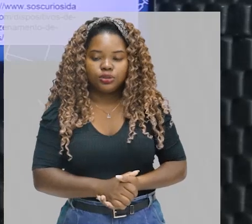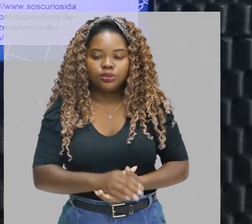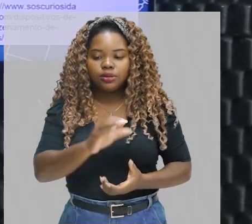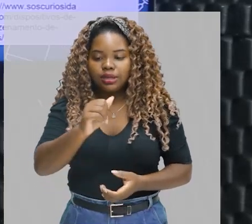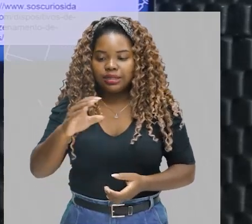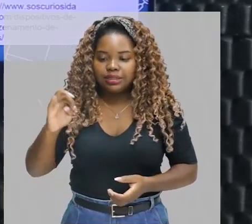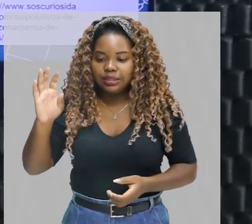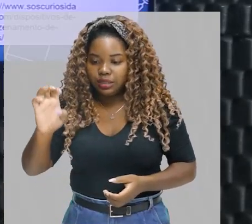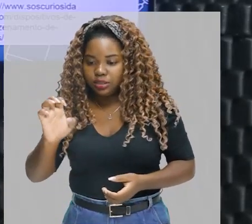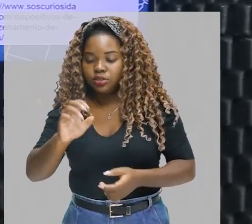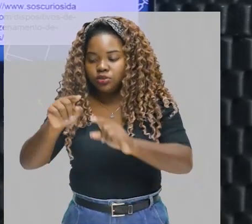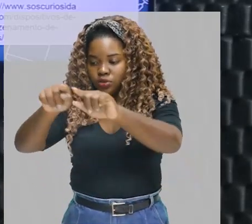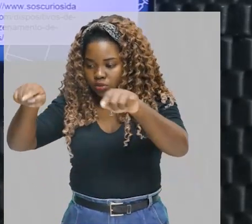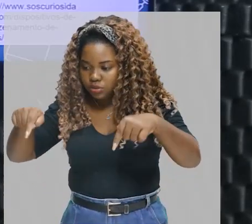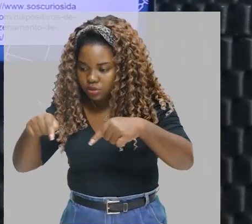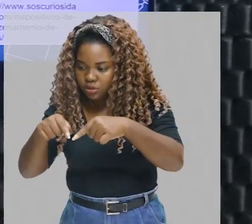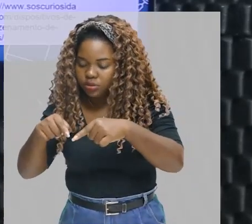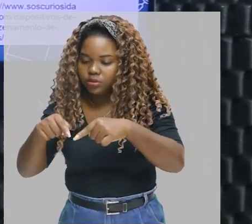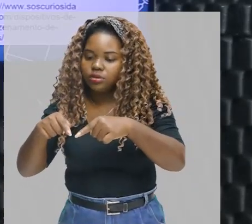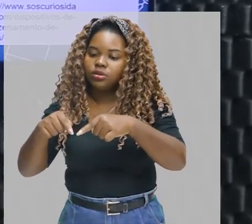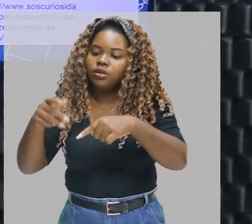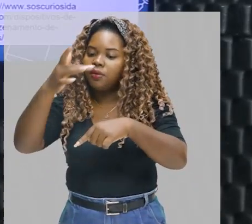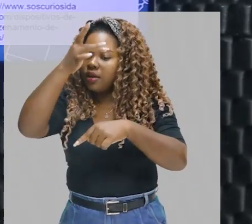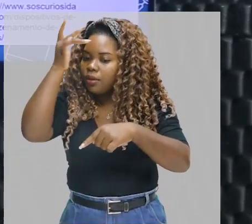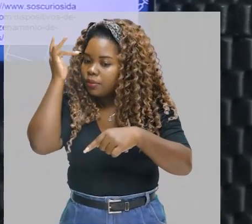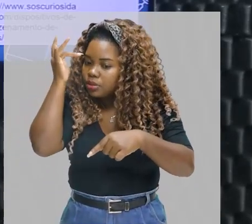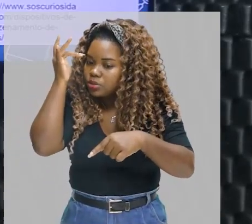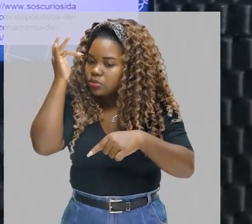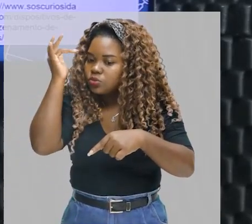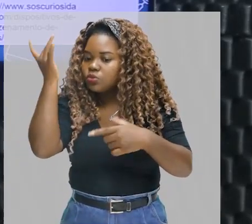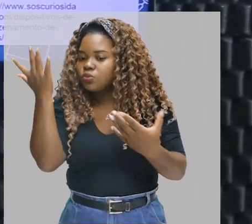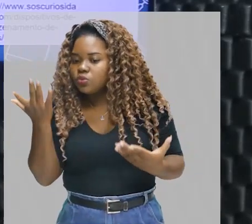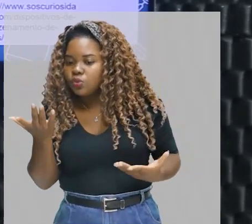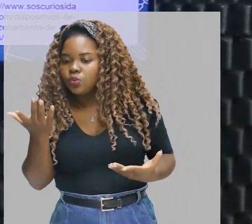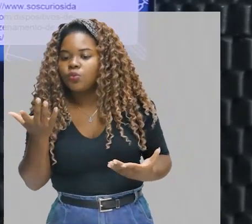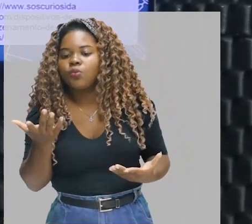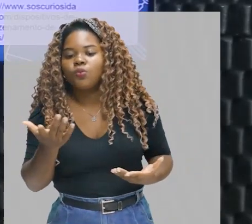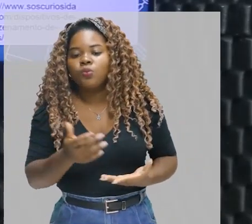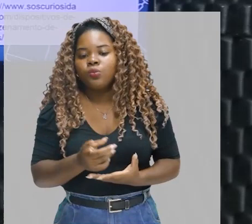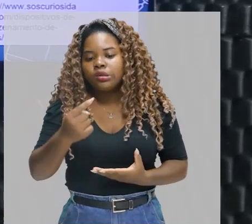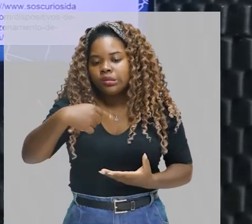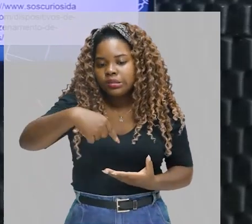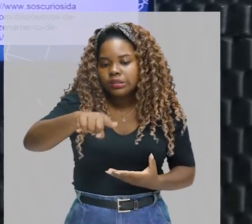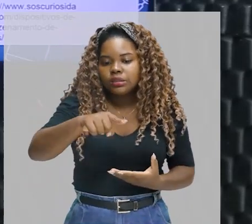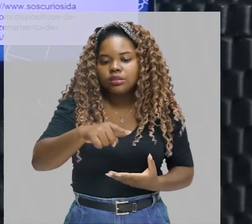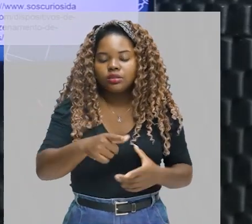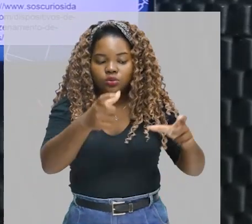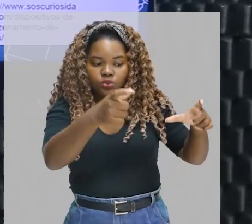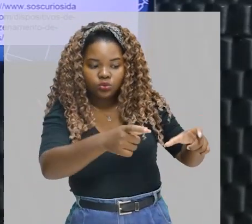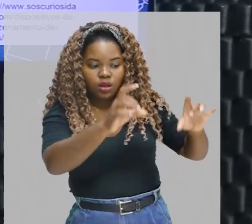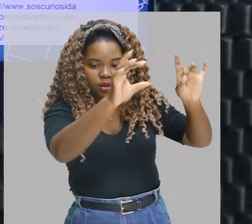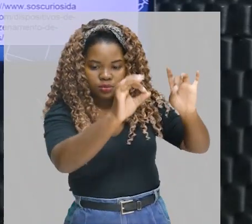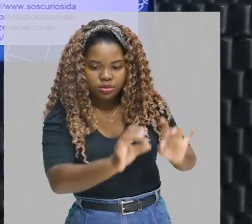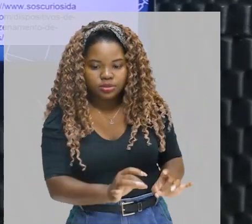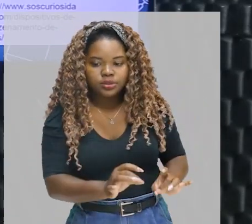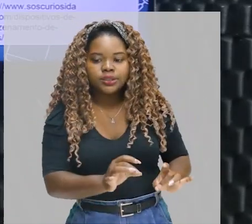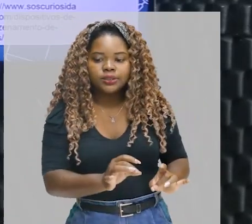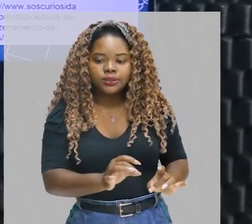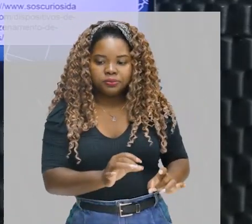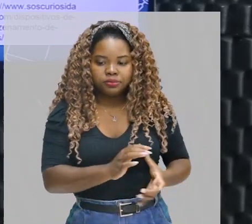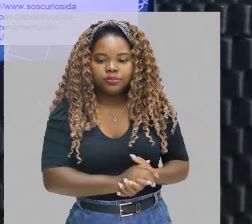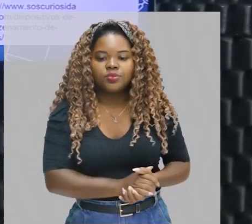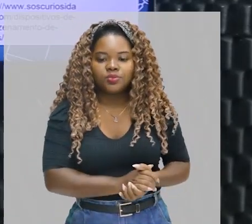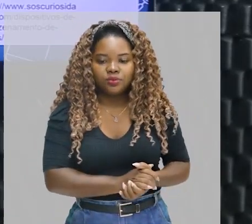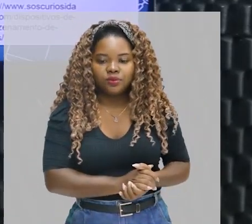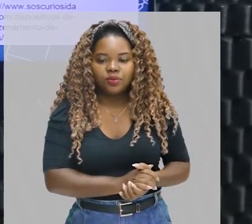videocassete. Então a pessoa ia lá em um local especializado, fazer a